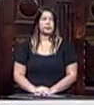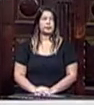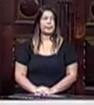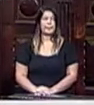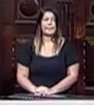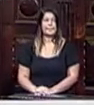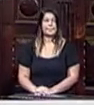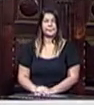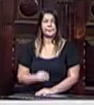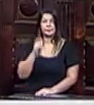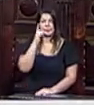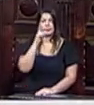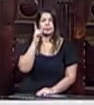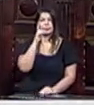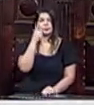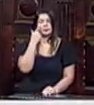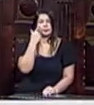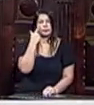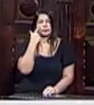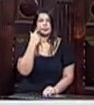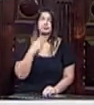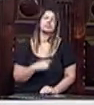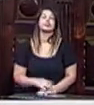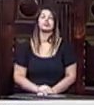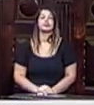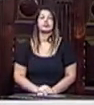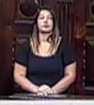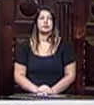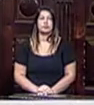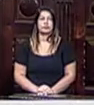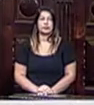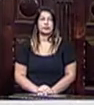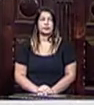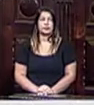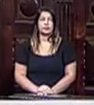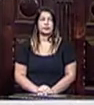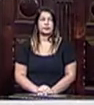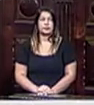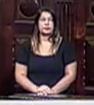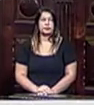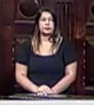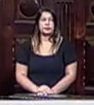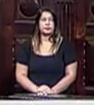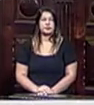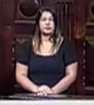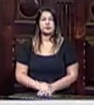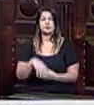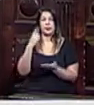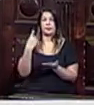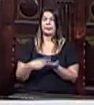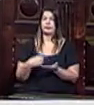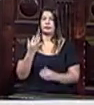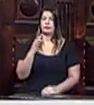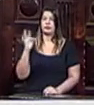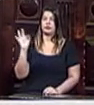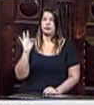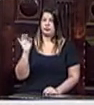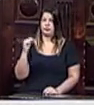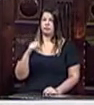Para se ter noção, veja bem, a questão do Pacto Federativo.